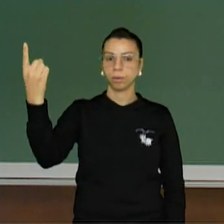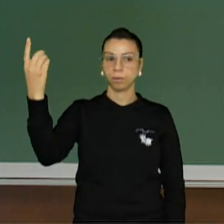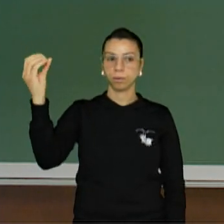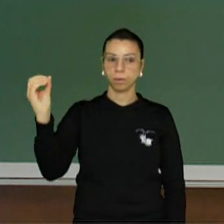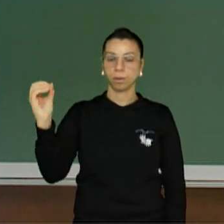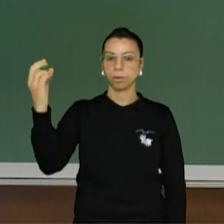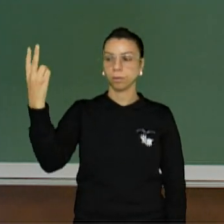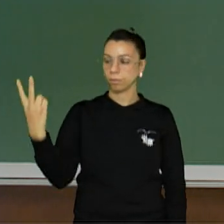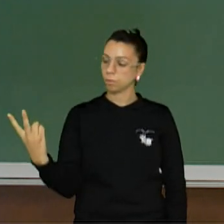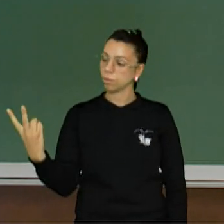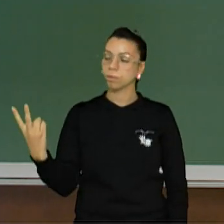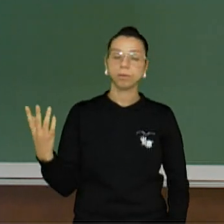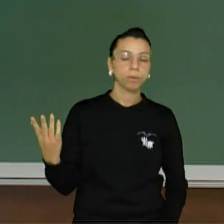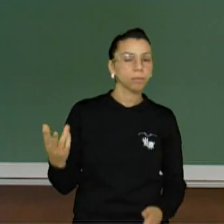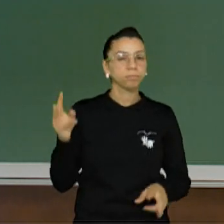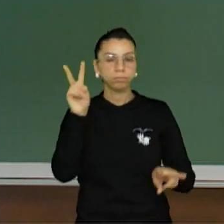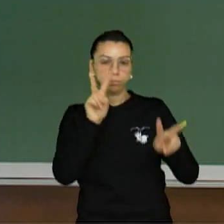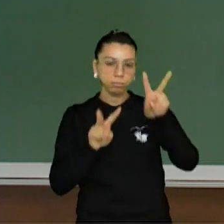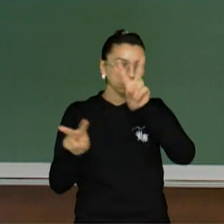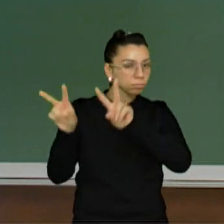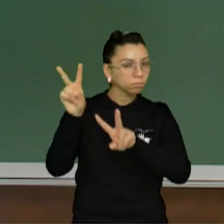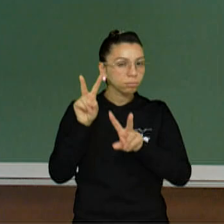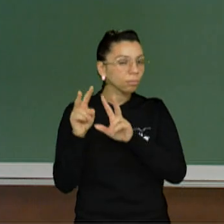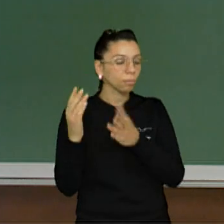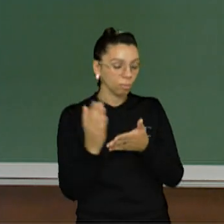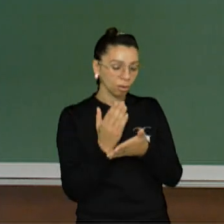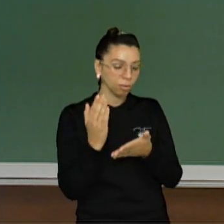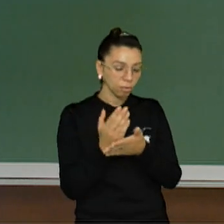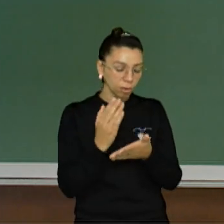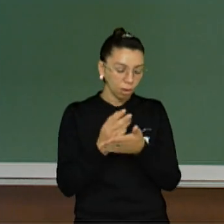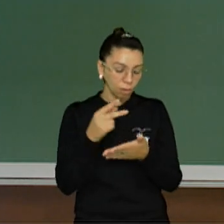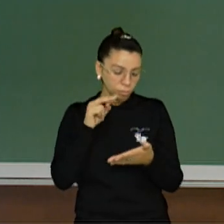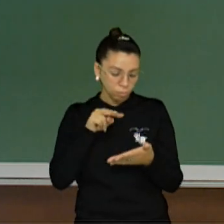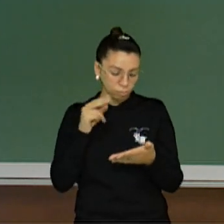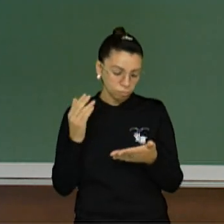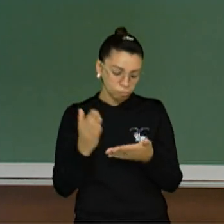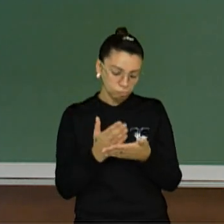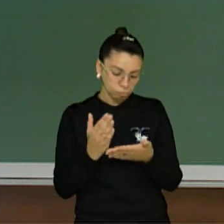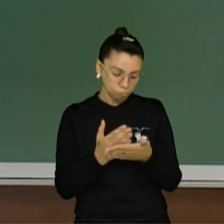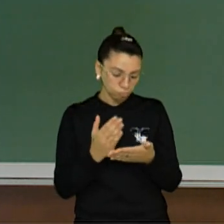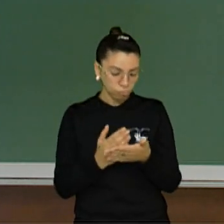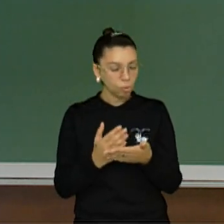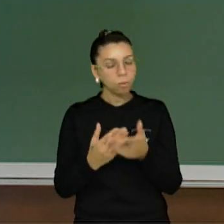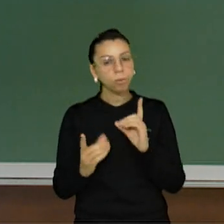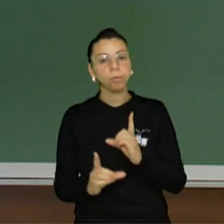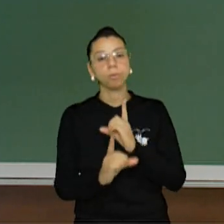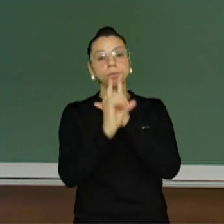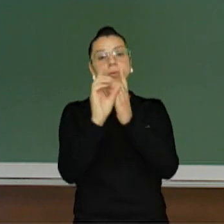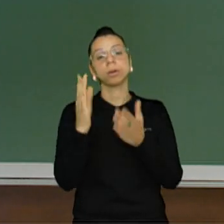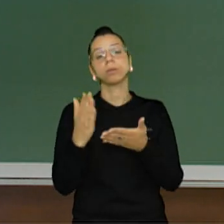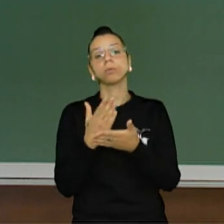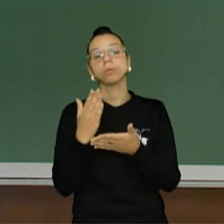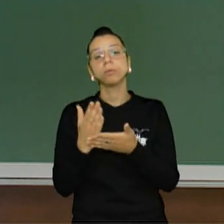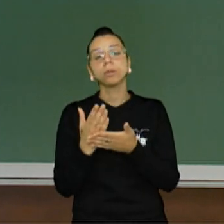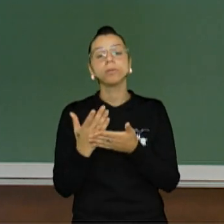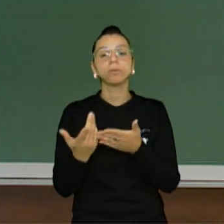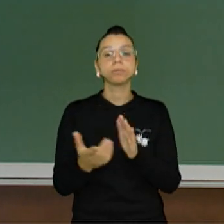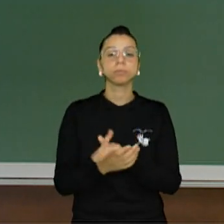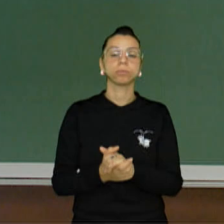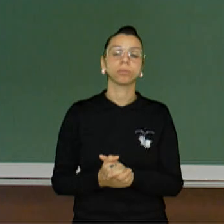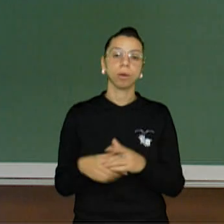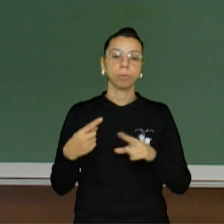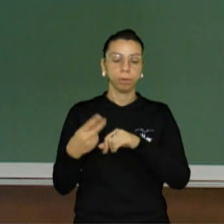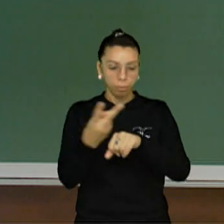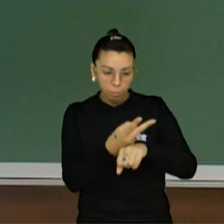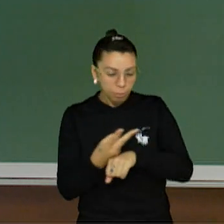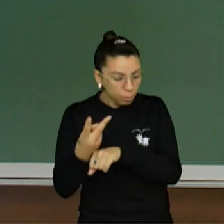2. Eu olhei esse exercício assim no livro, né? Como a professora fala, sempre vai procurar de alguns livros, né? Para estar destacando aí a